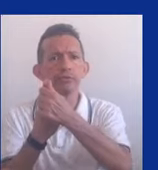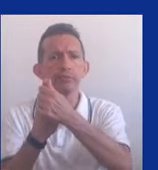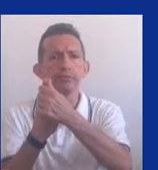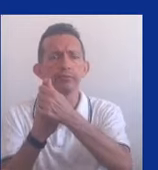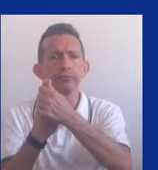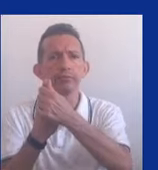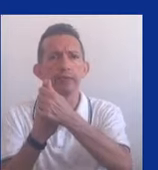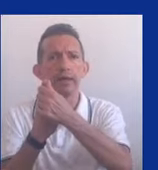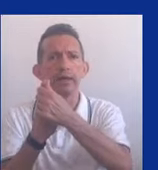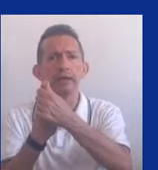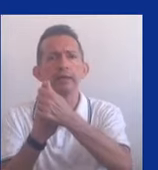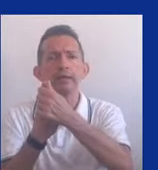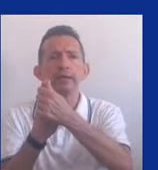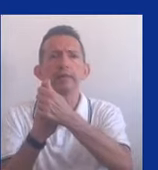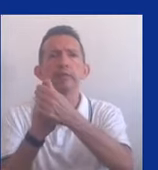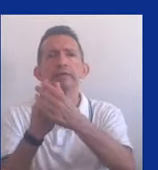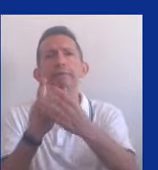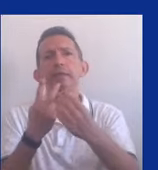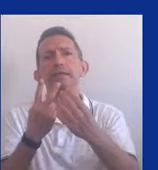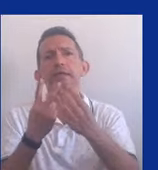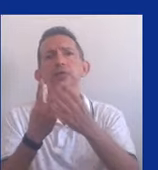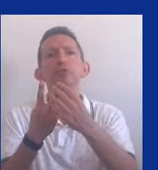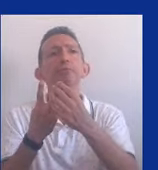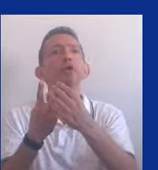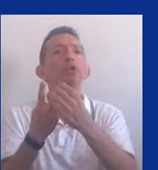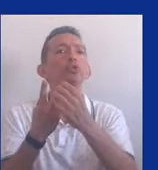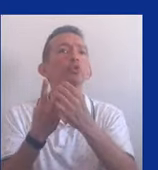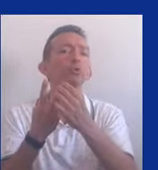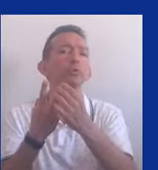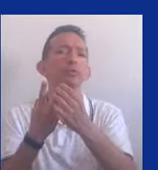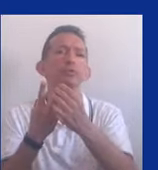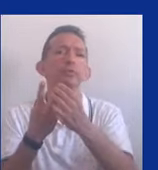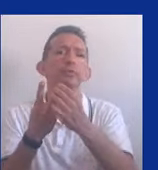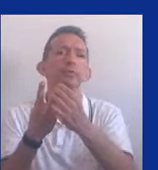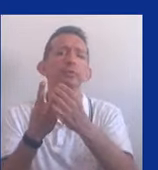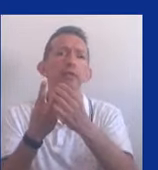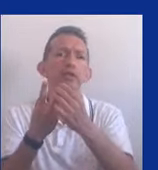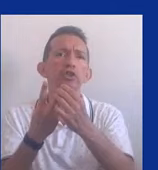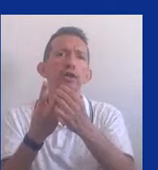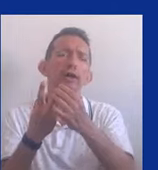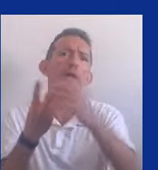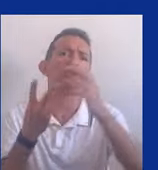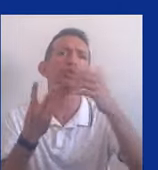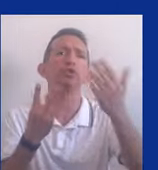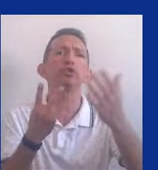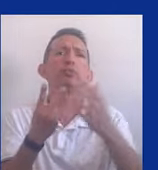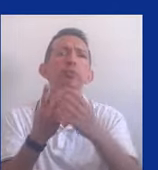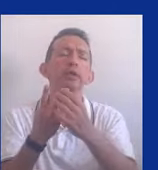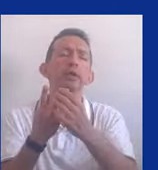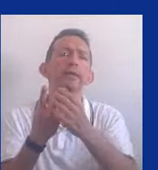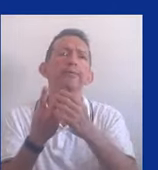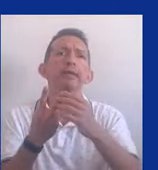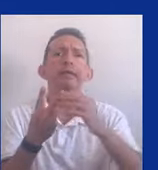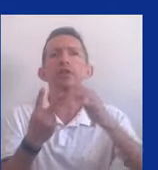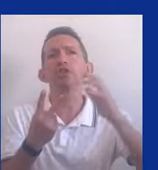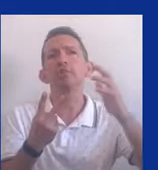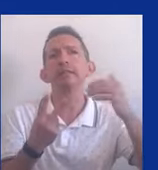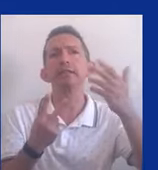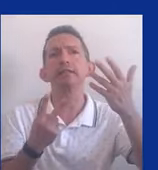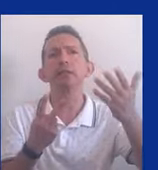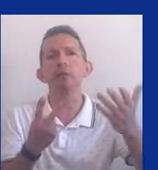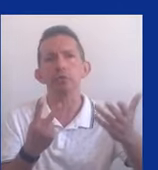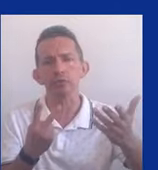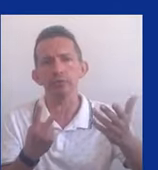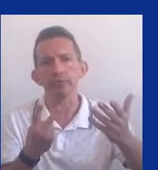ribossomos, tá? E você pensa nos microtúbulos, que é constituído de tubulina, que a gente